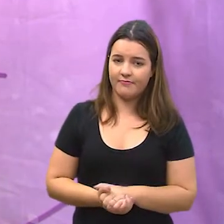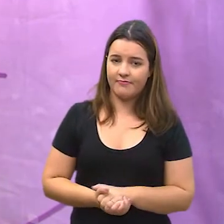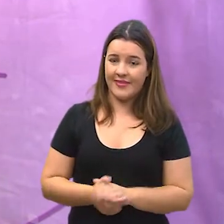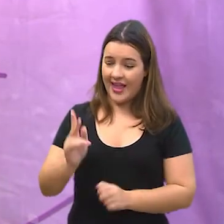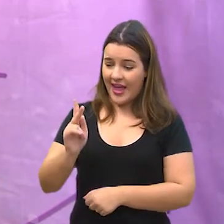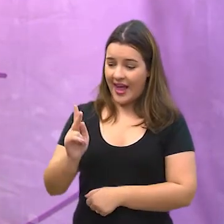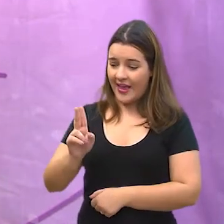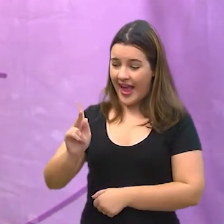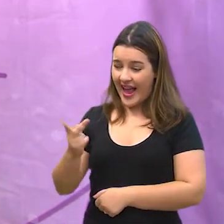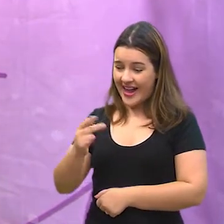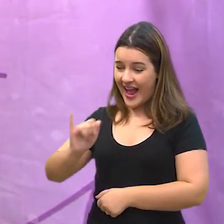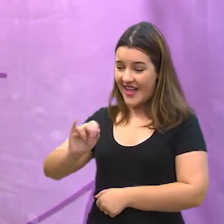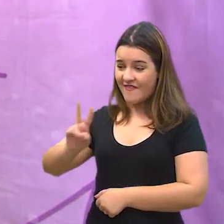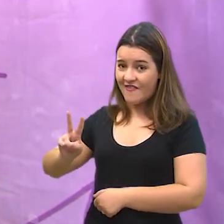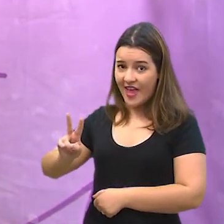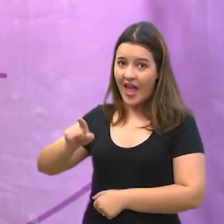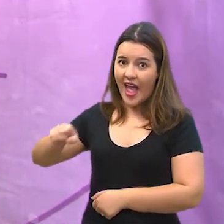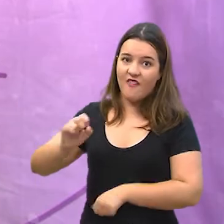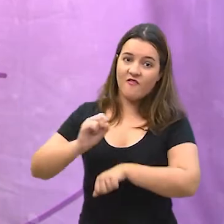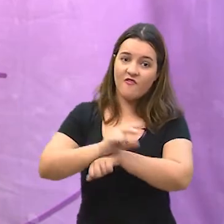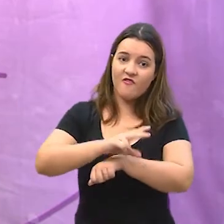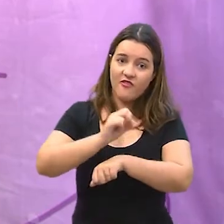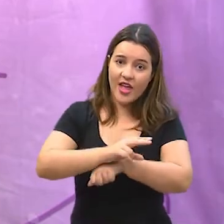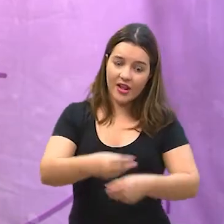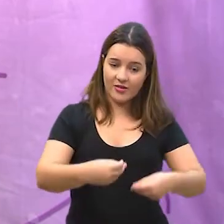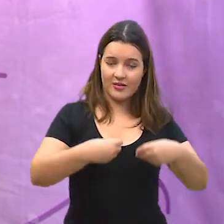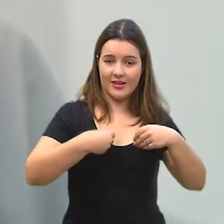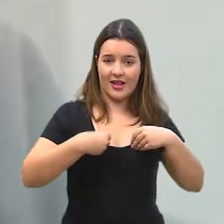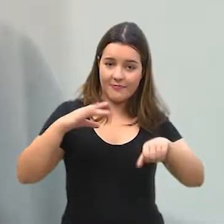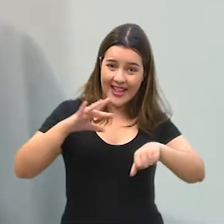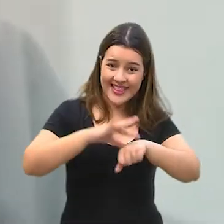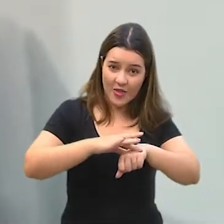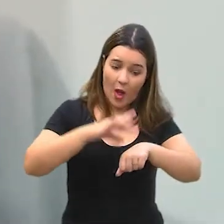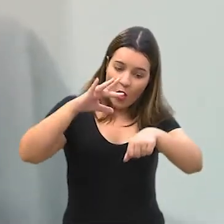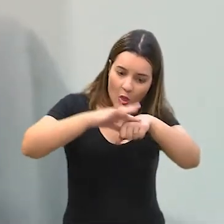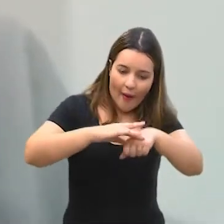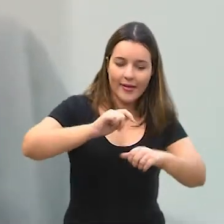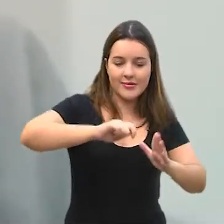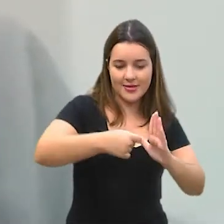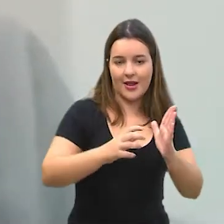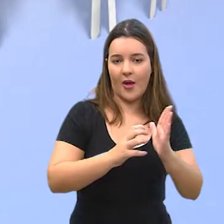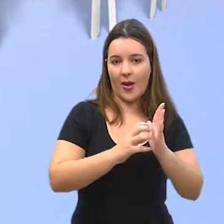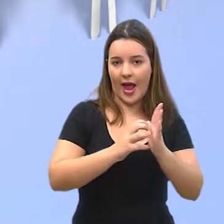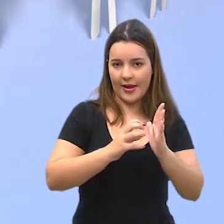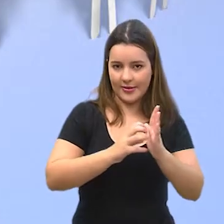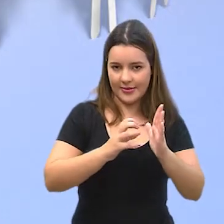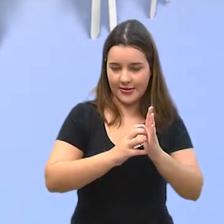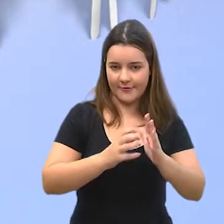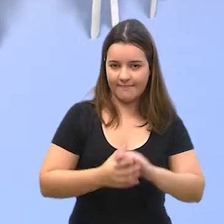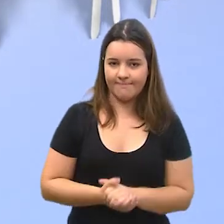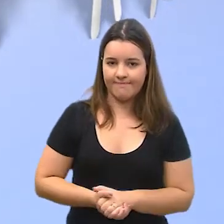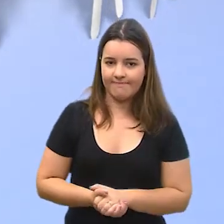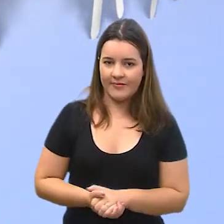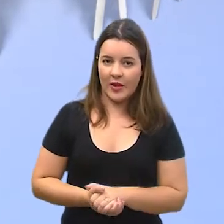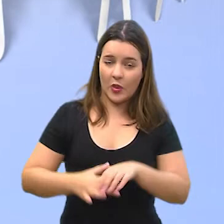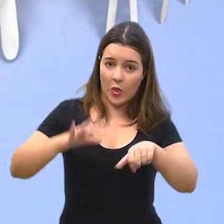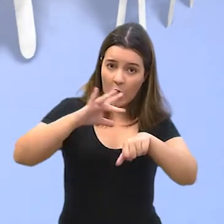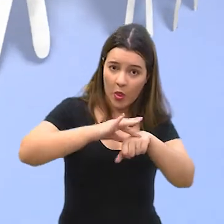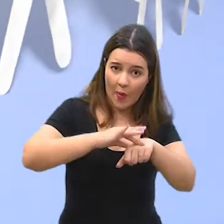pessoa procurar algum serviço. Tem um aconselhamento pré-testagem, um aconselhamento pós-testagem, né, que é para dar todo